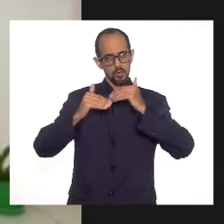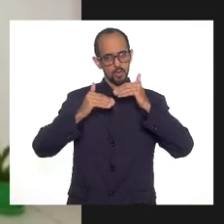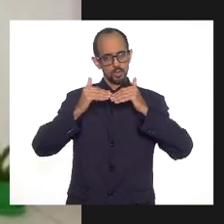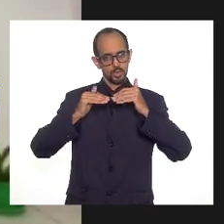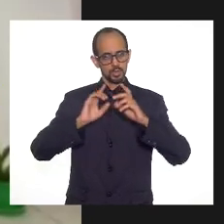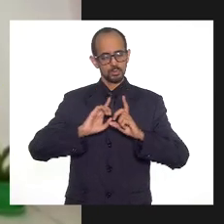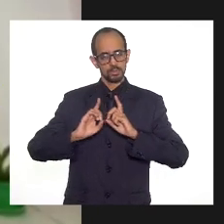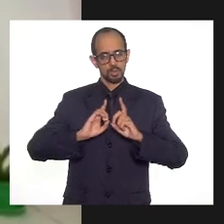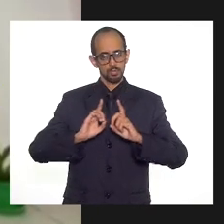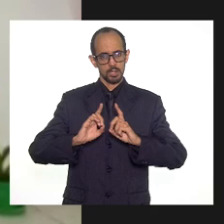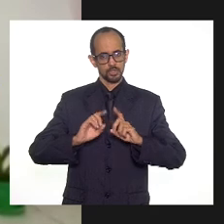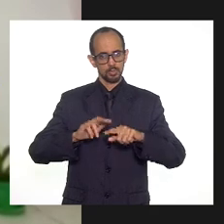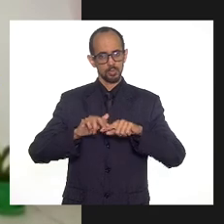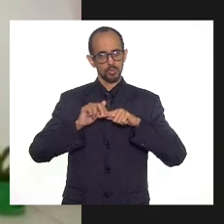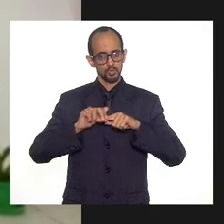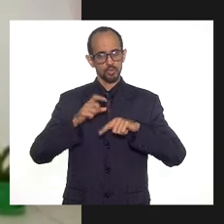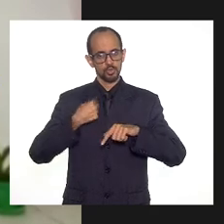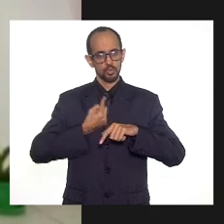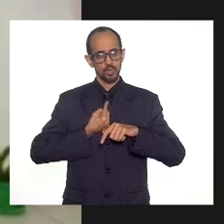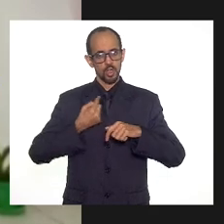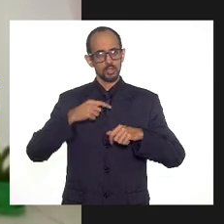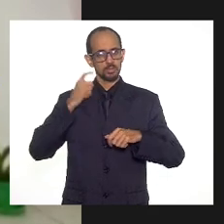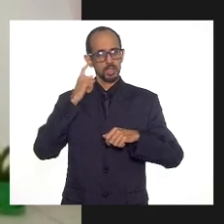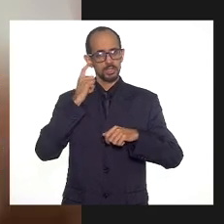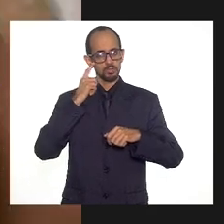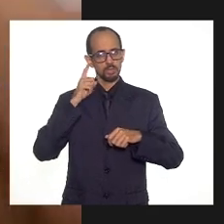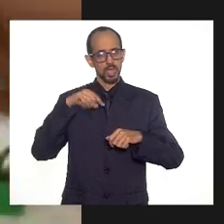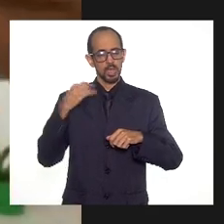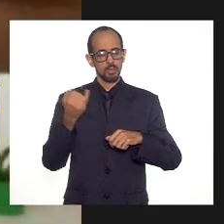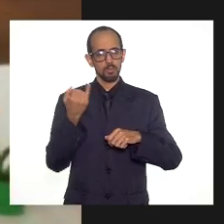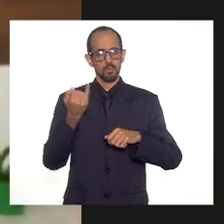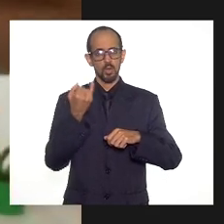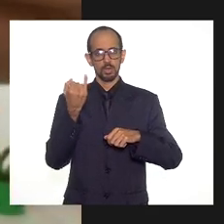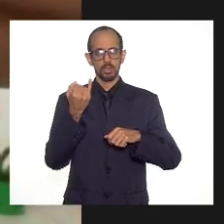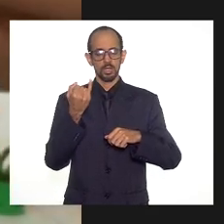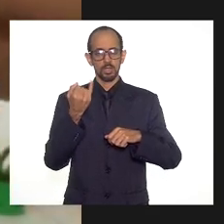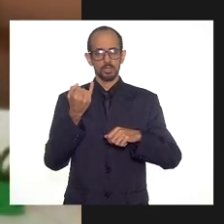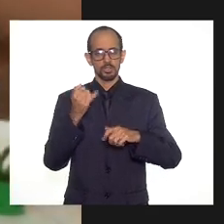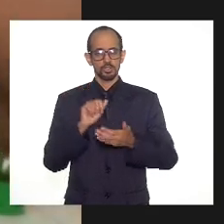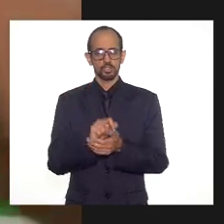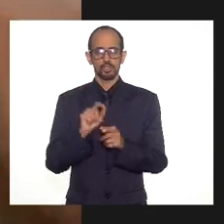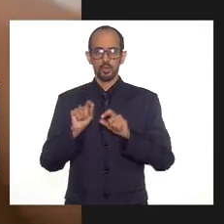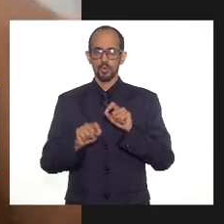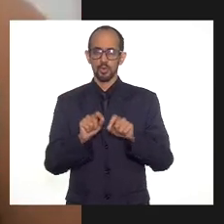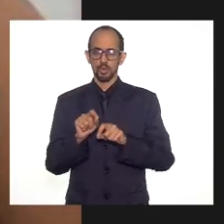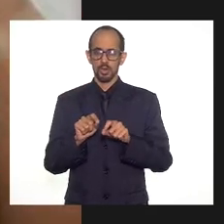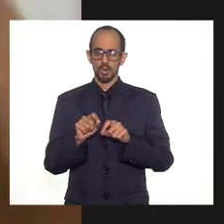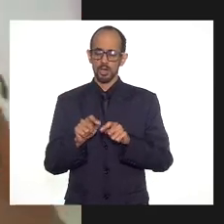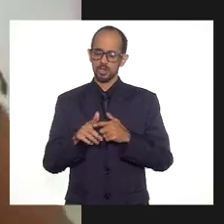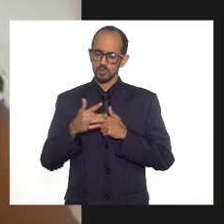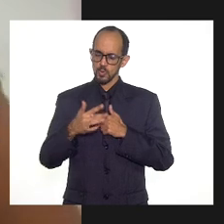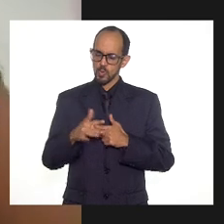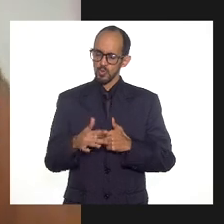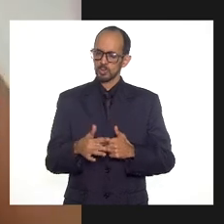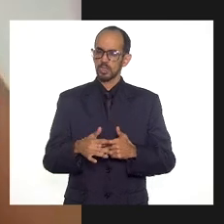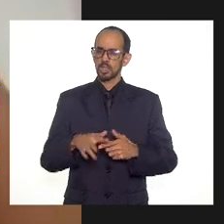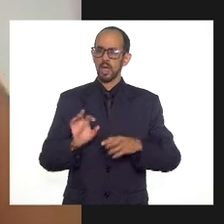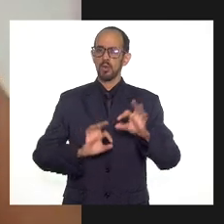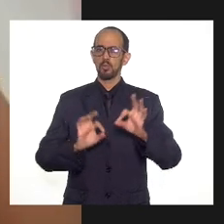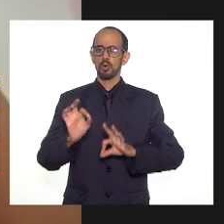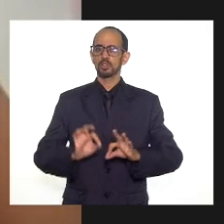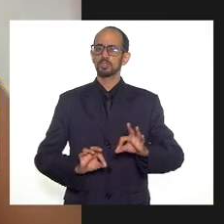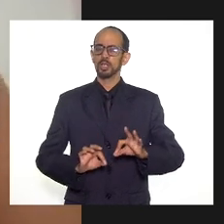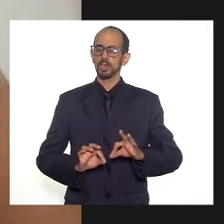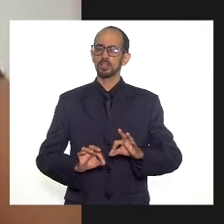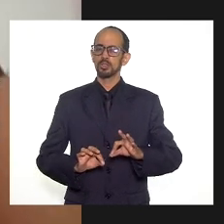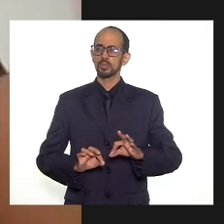Portanto, a gente acha fundamental e importante que possamos aí aprimorar o projeto, aprimorar